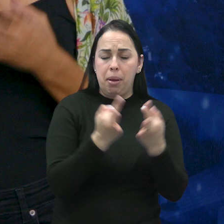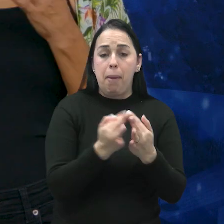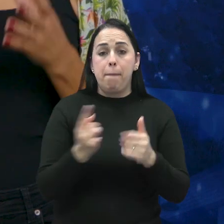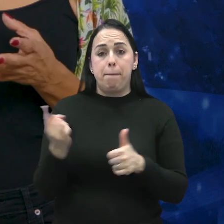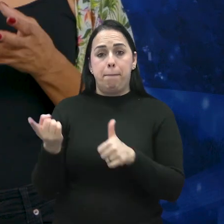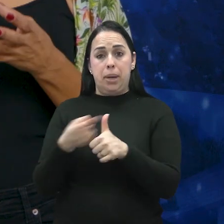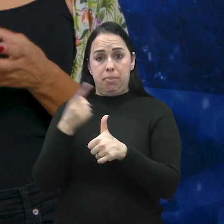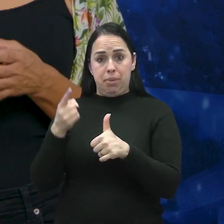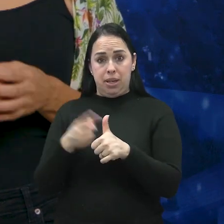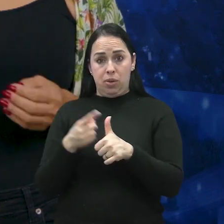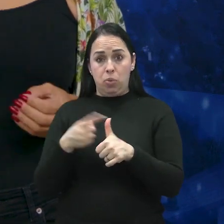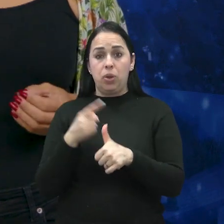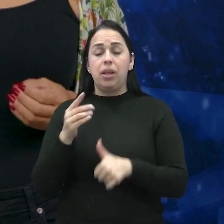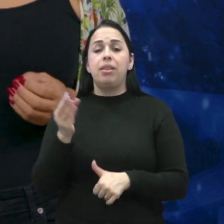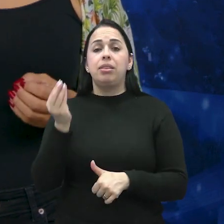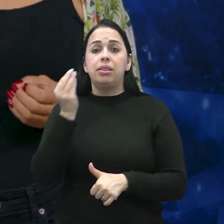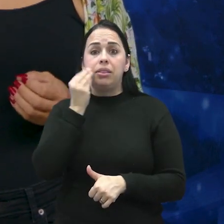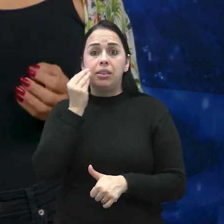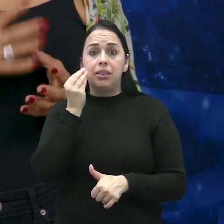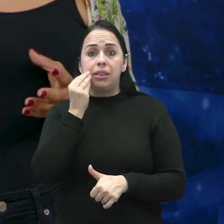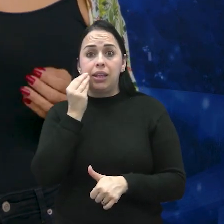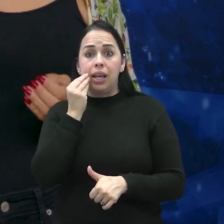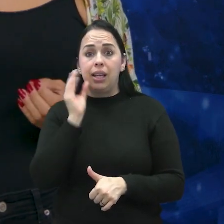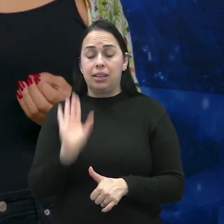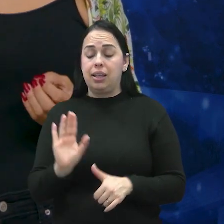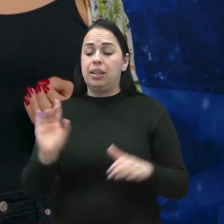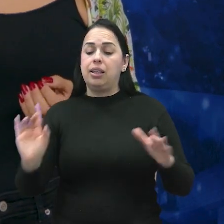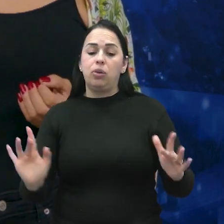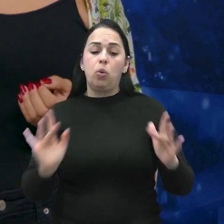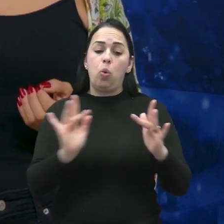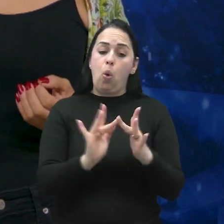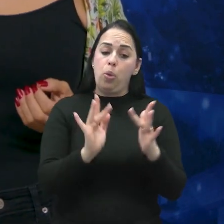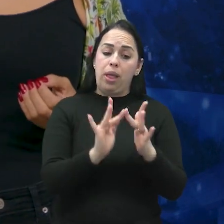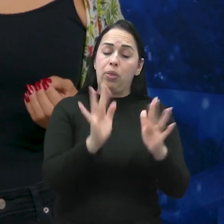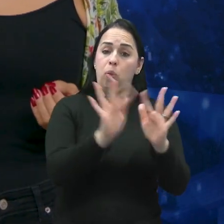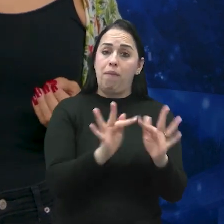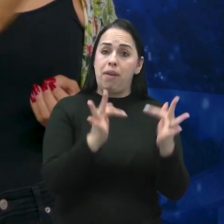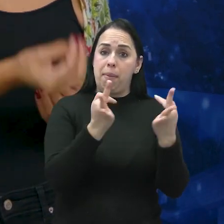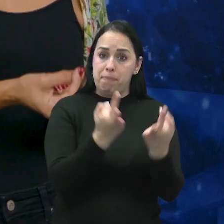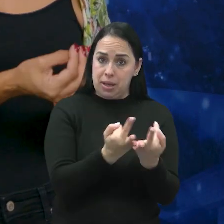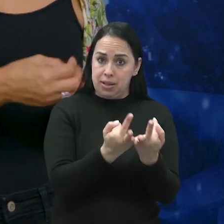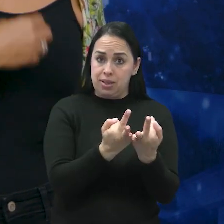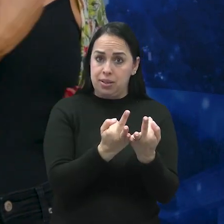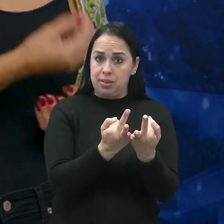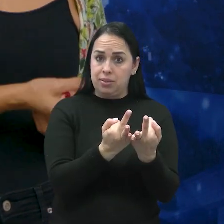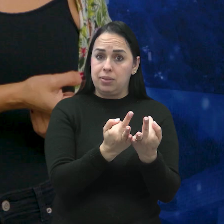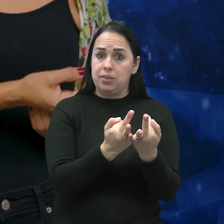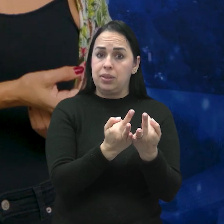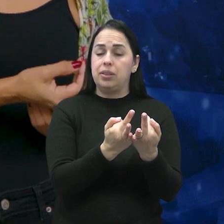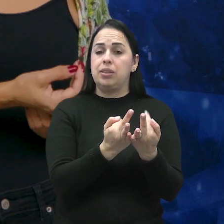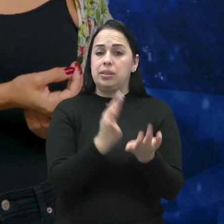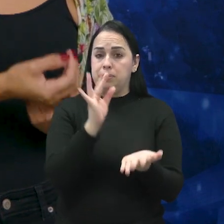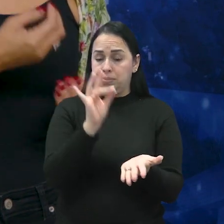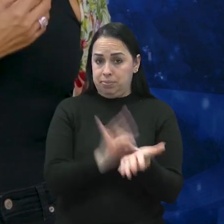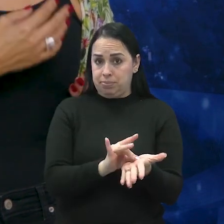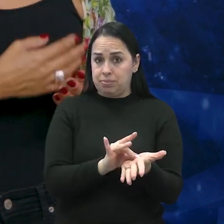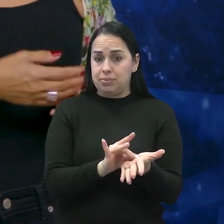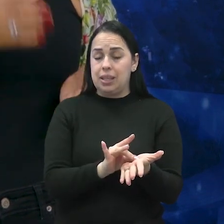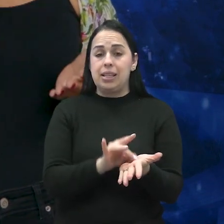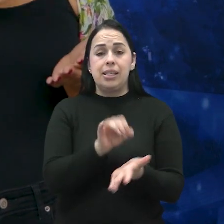prevê que a adoção ela é uma excepcionalidade, então o direito da criança é conviver com a sua